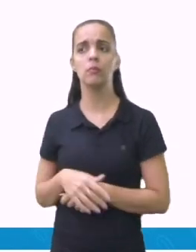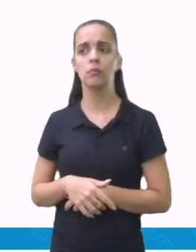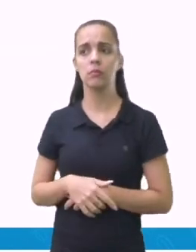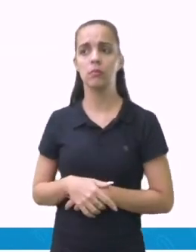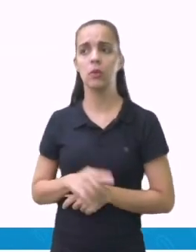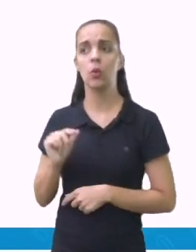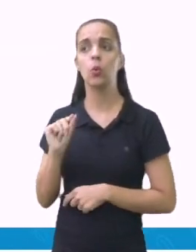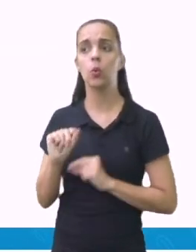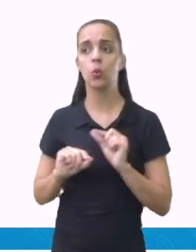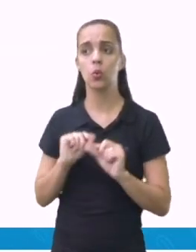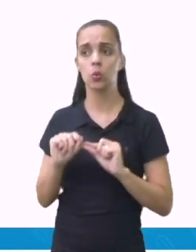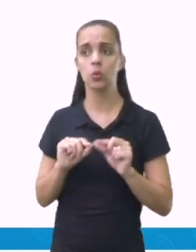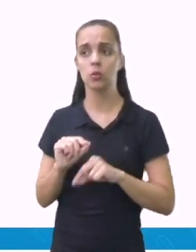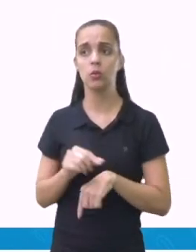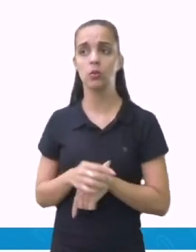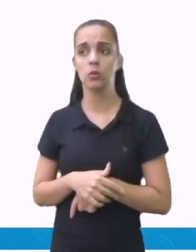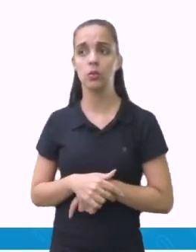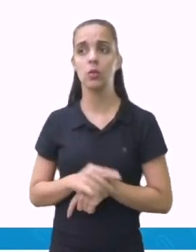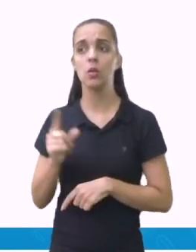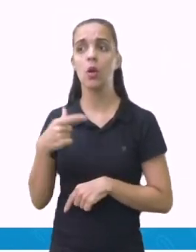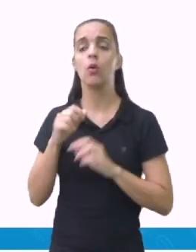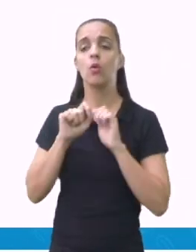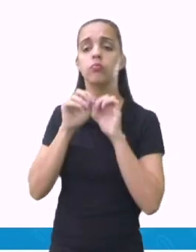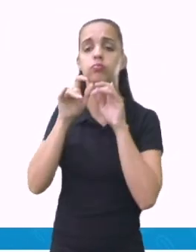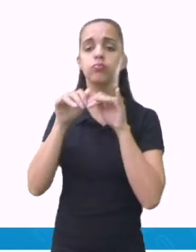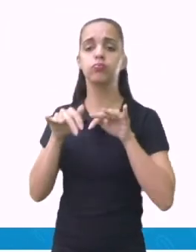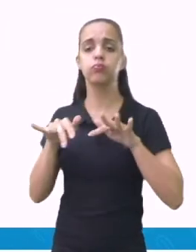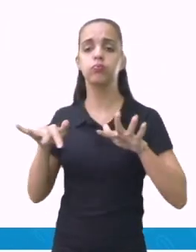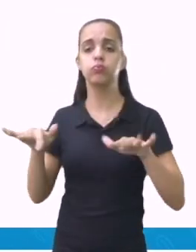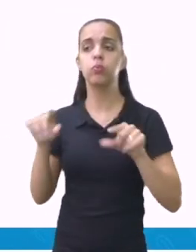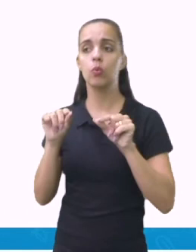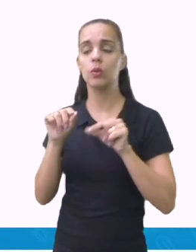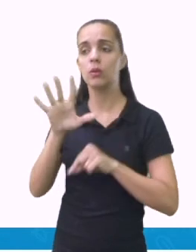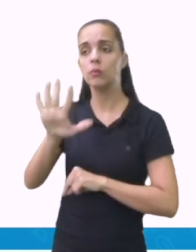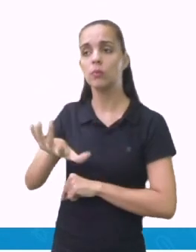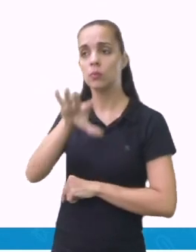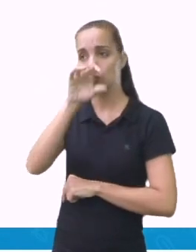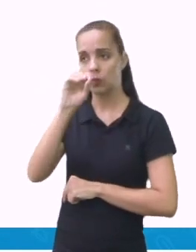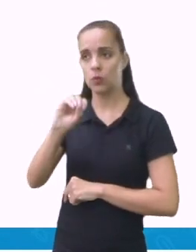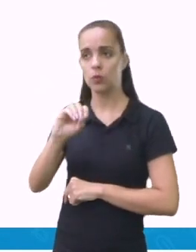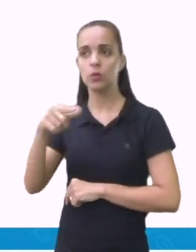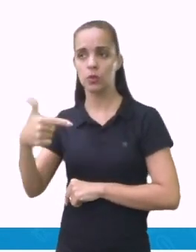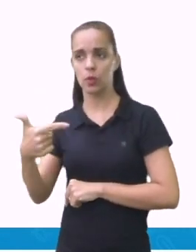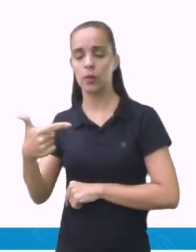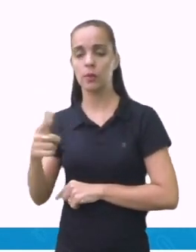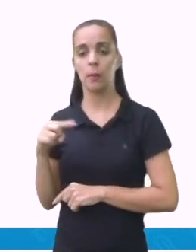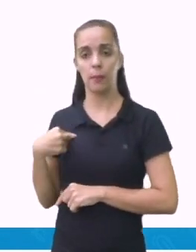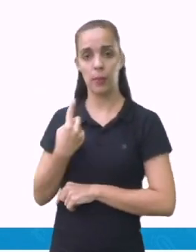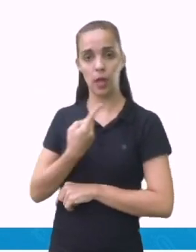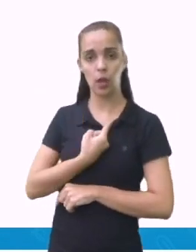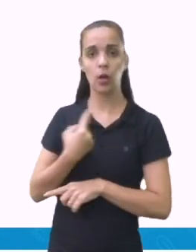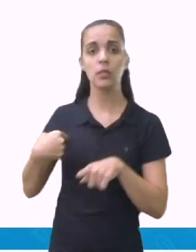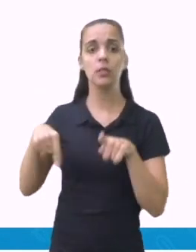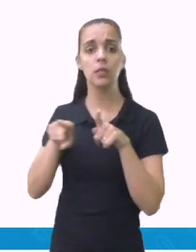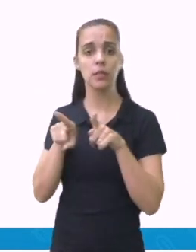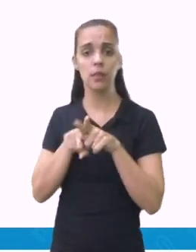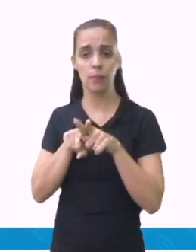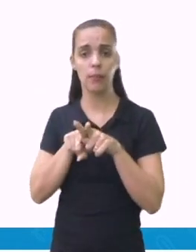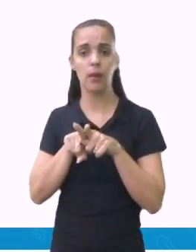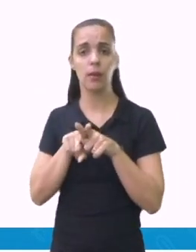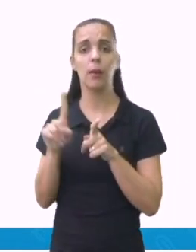Oxigênio? Sim, as plantas elas fornecem oxigênio para elas e para outros seres vivos.